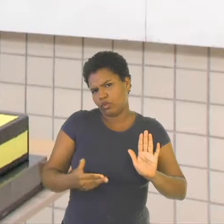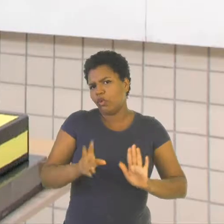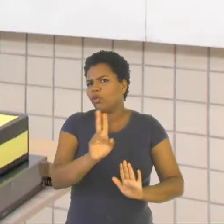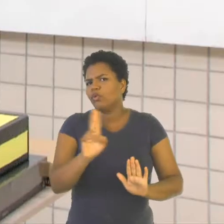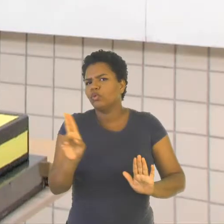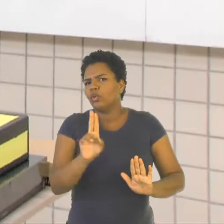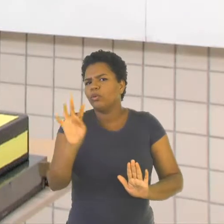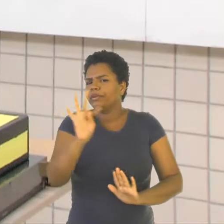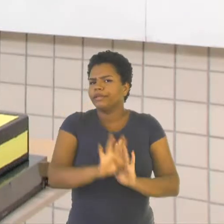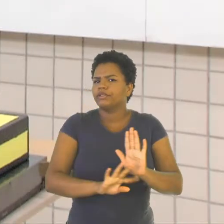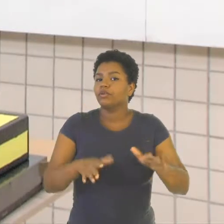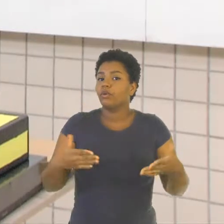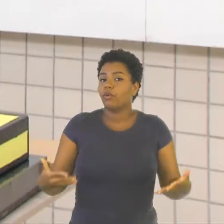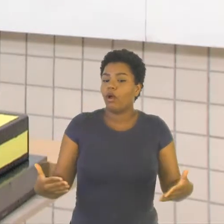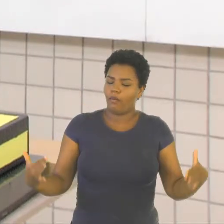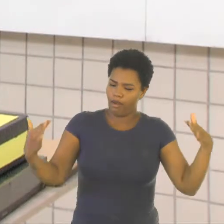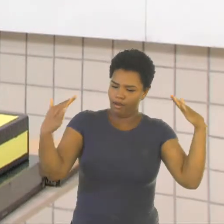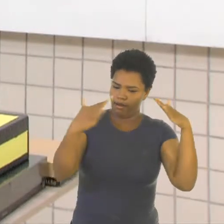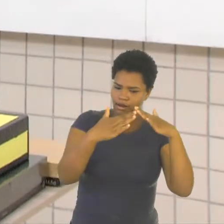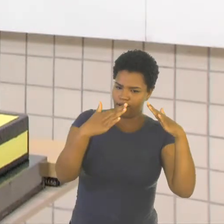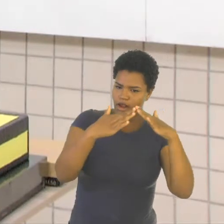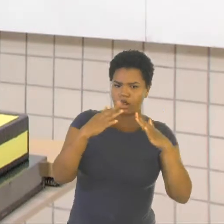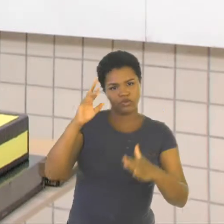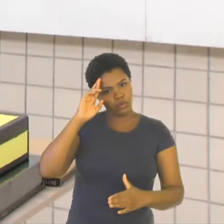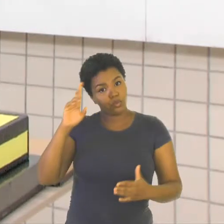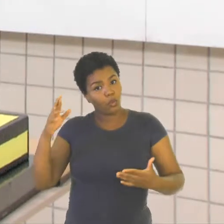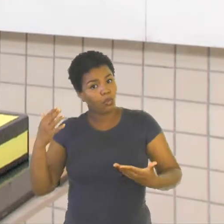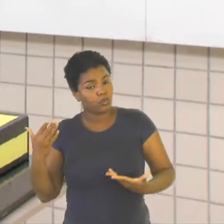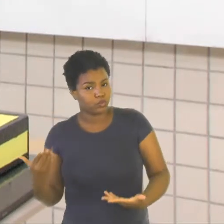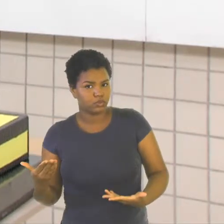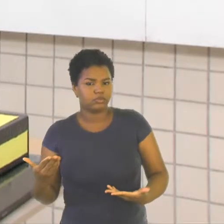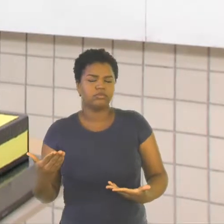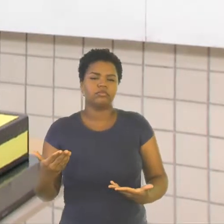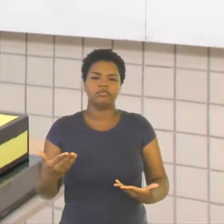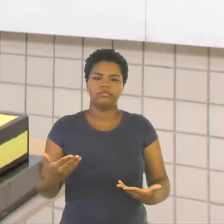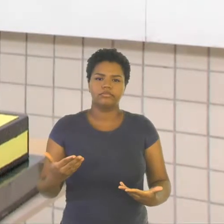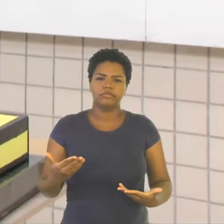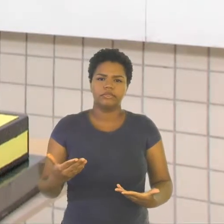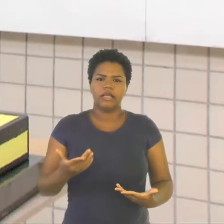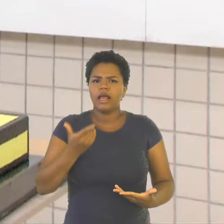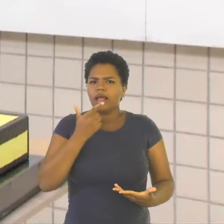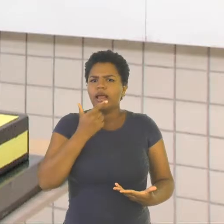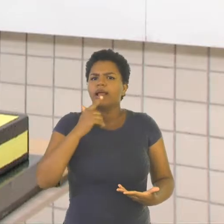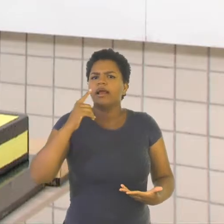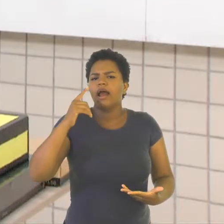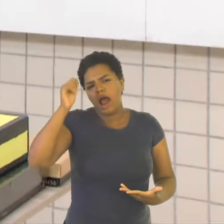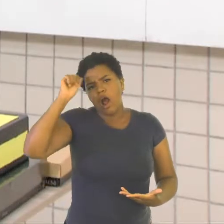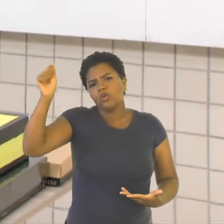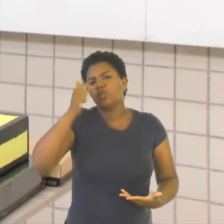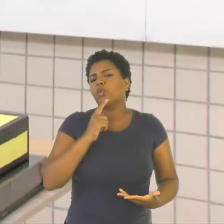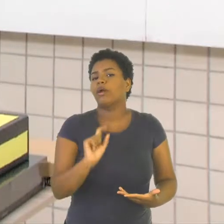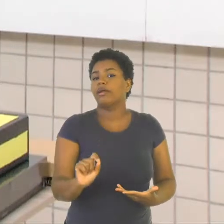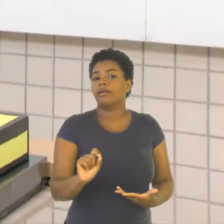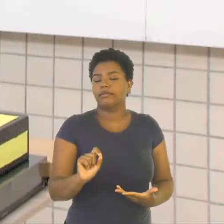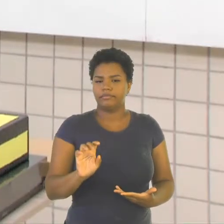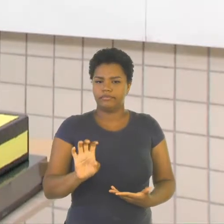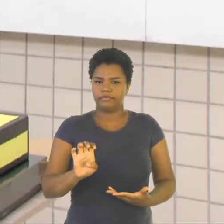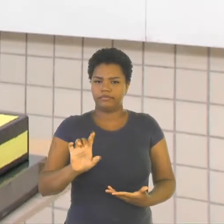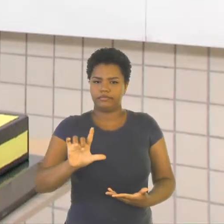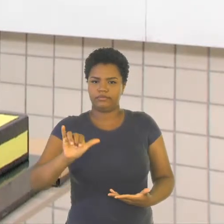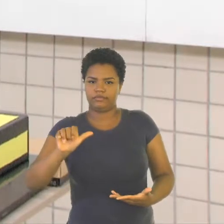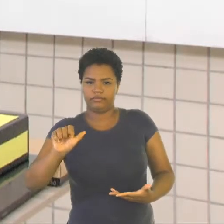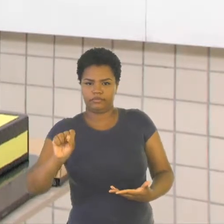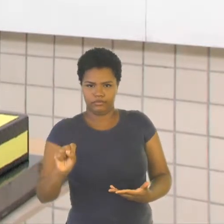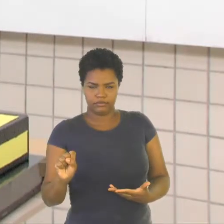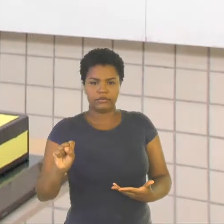texto? É A Casa e Seu Dono. Se perguntássemos, quem é o autor? Elias José, que está logo depois